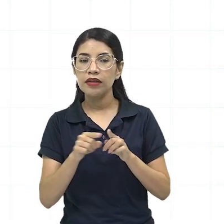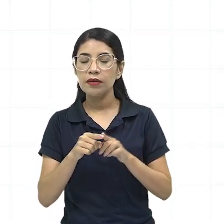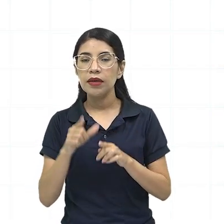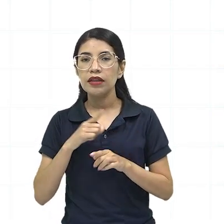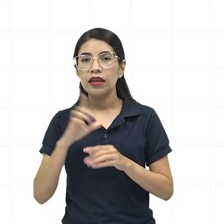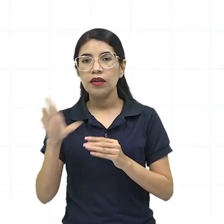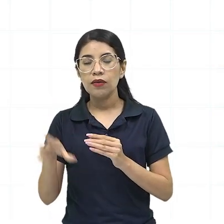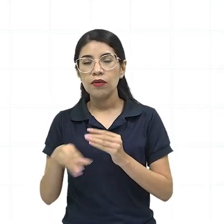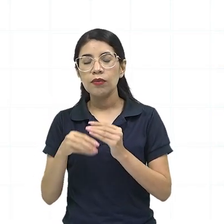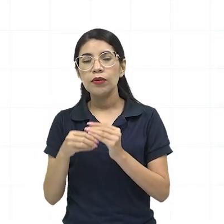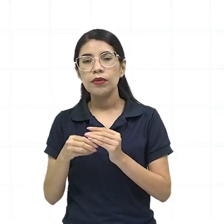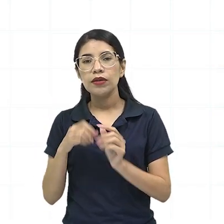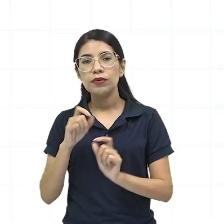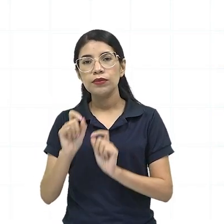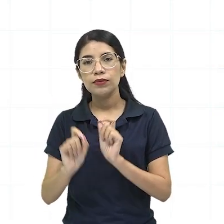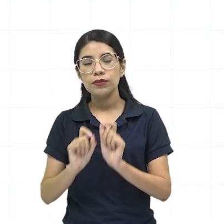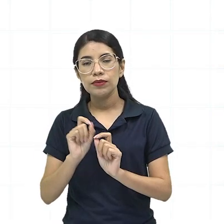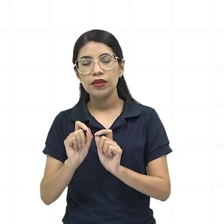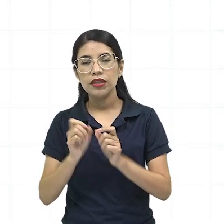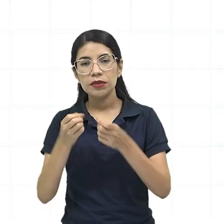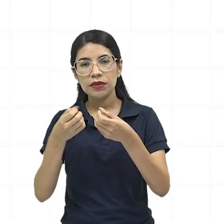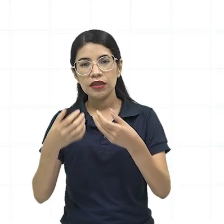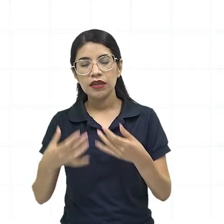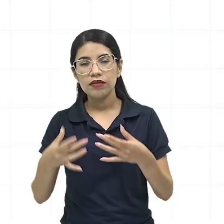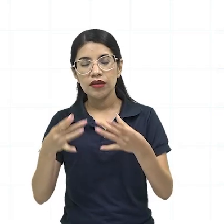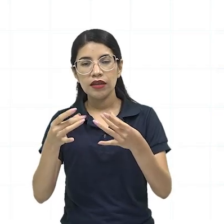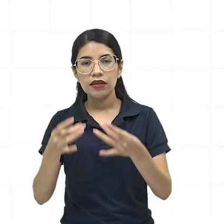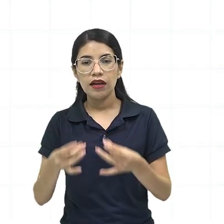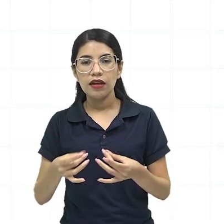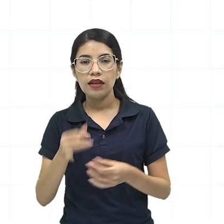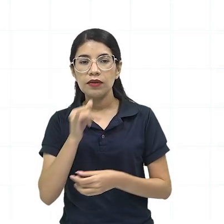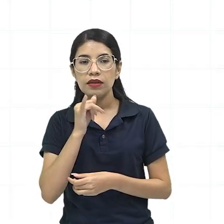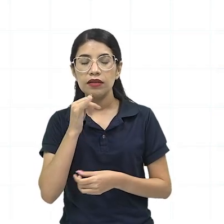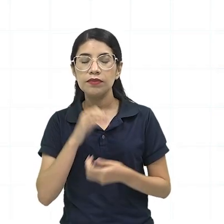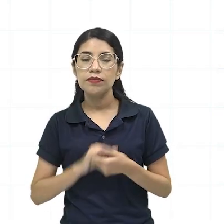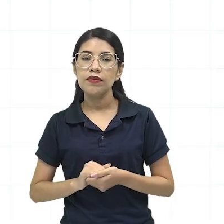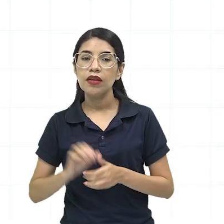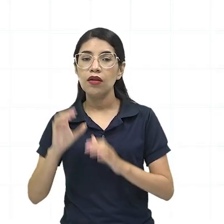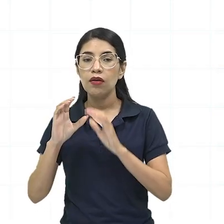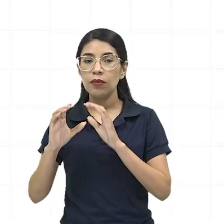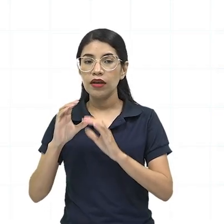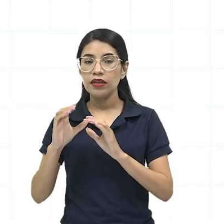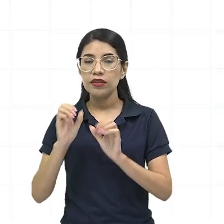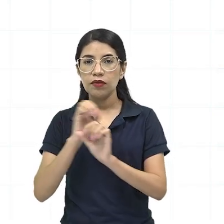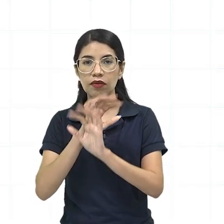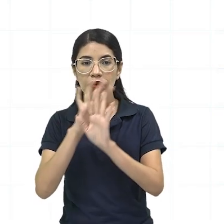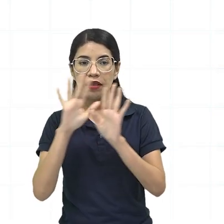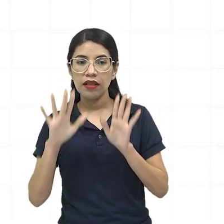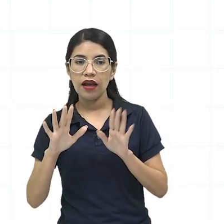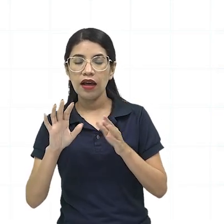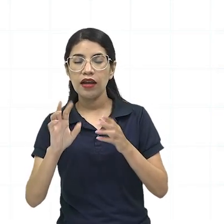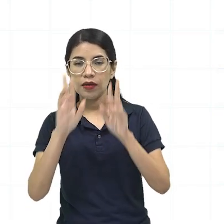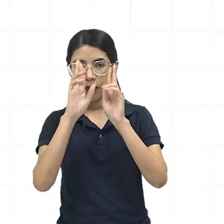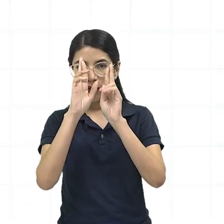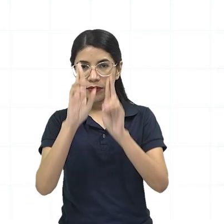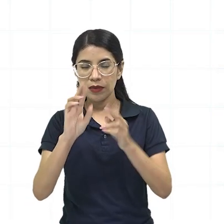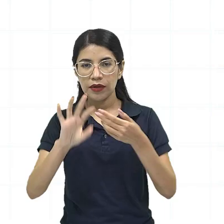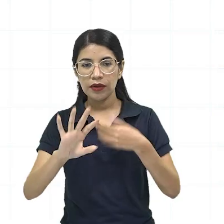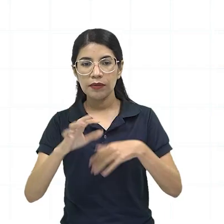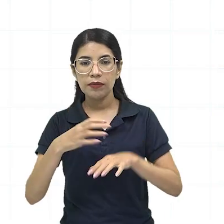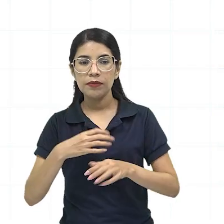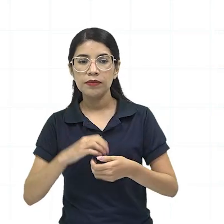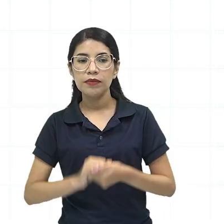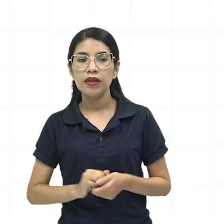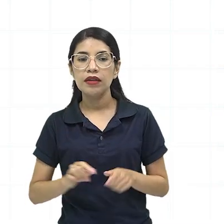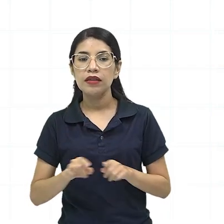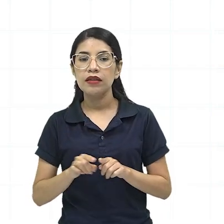algo mais explicando melhor, né? Então olha lá, comunica-se de forma clara, respeitosa e com empatia e ao lado. Toma decisões responsáveis quando